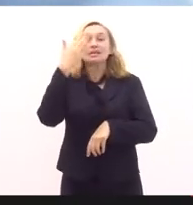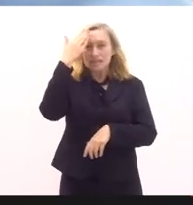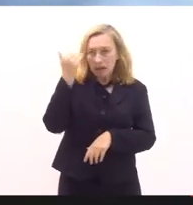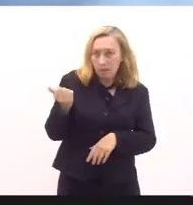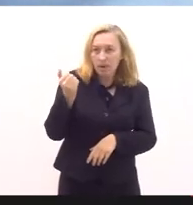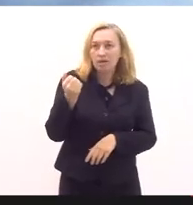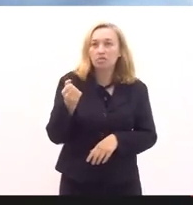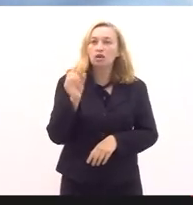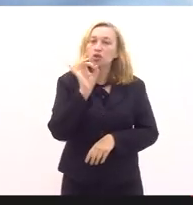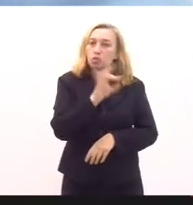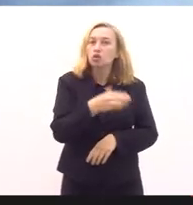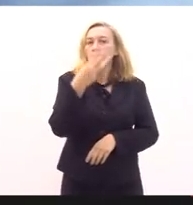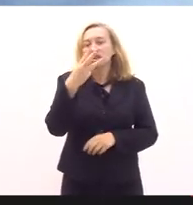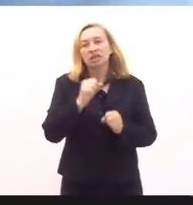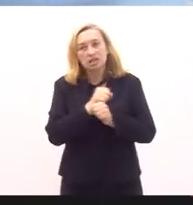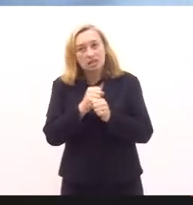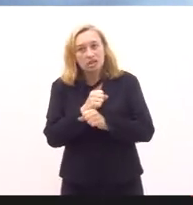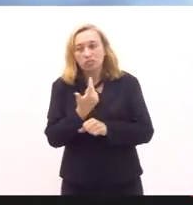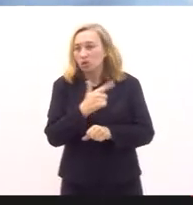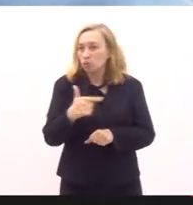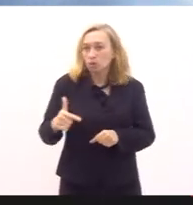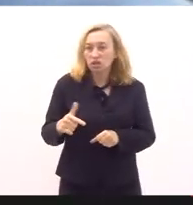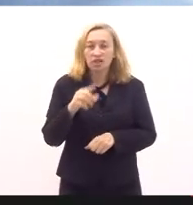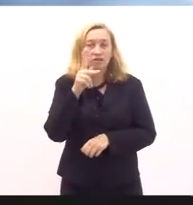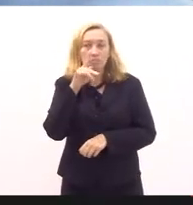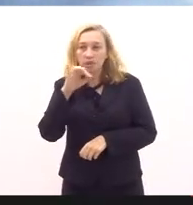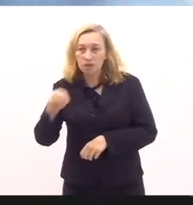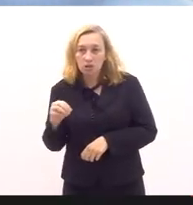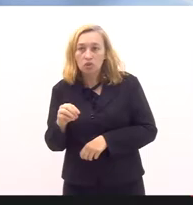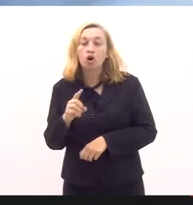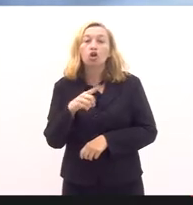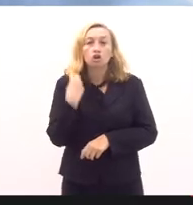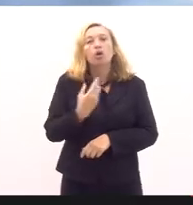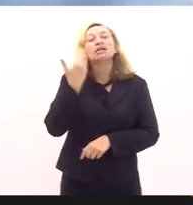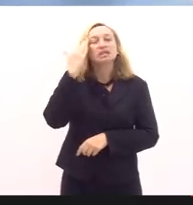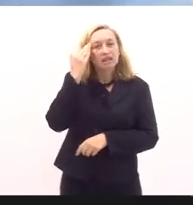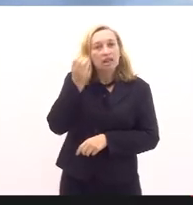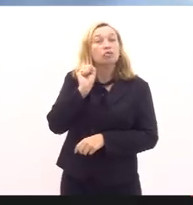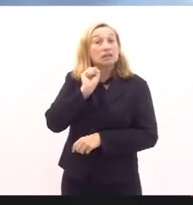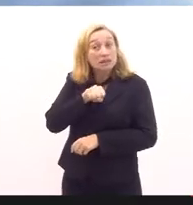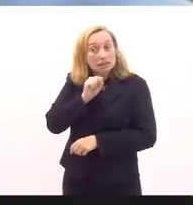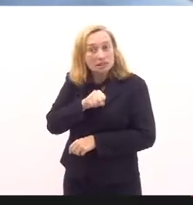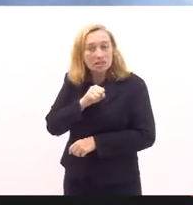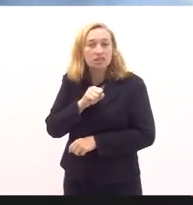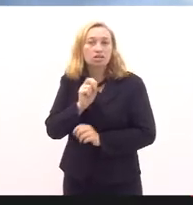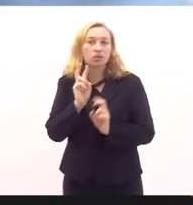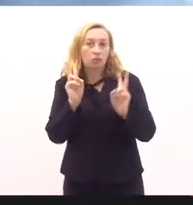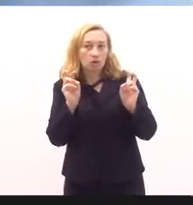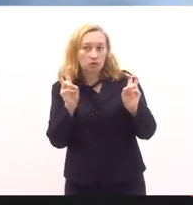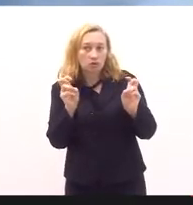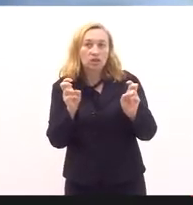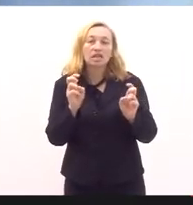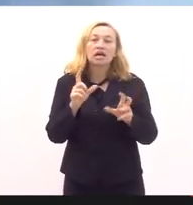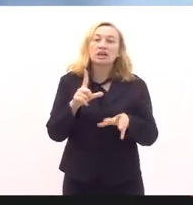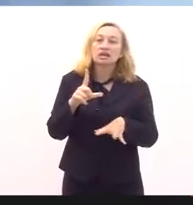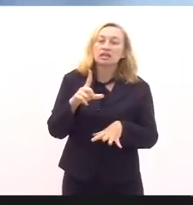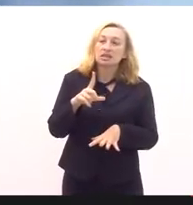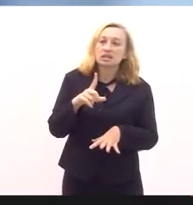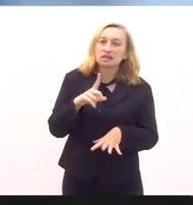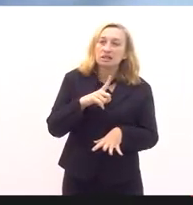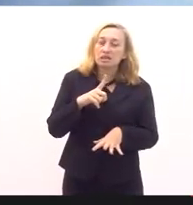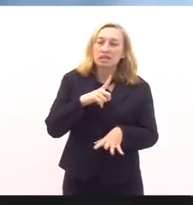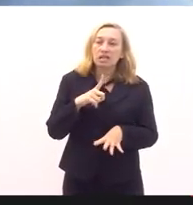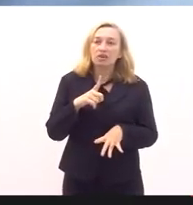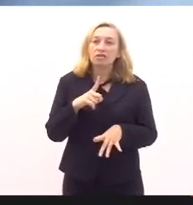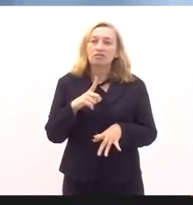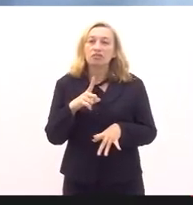que esses últimos 3 anos não houve piso. Nós entendemos, sim, os fatos. Se houve a expectativa